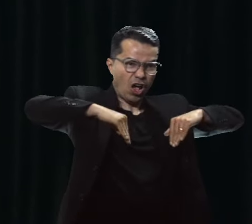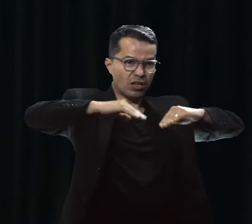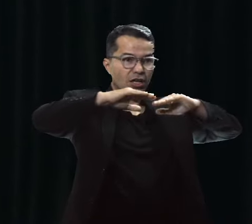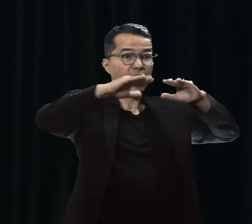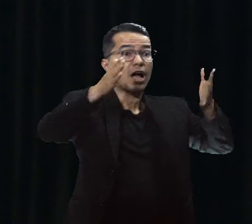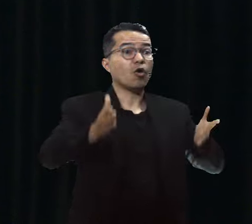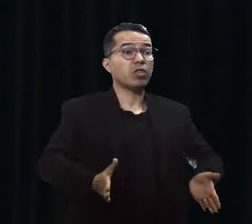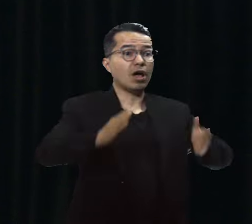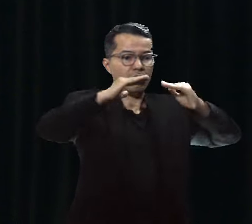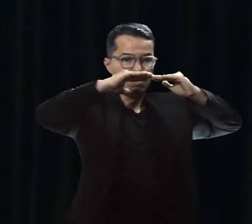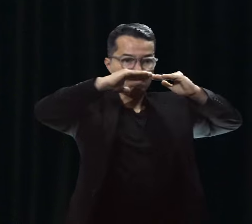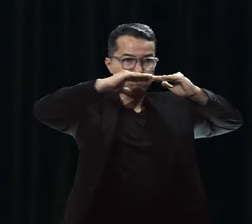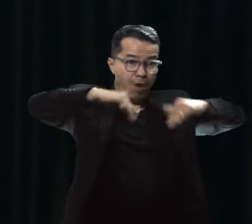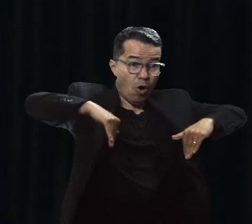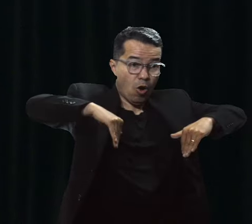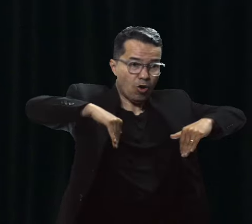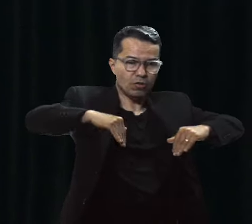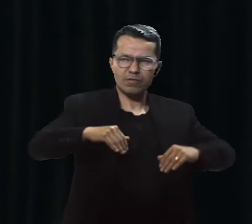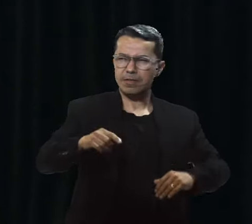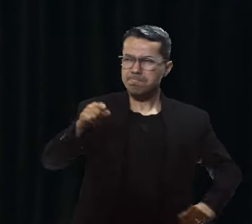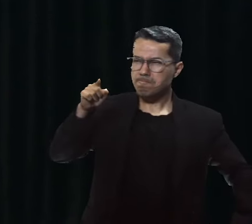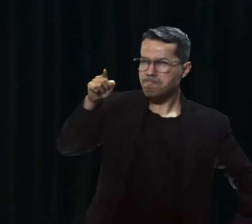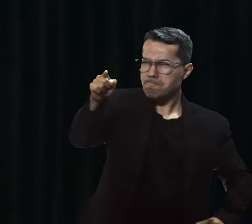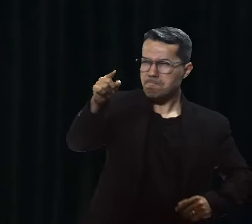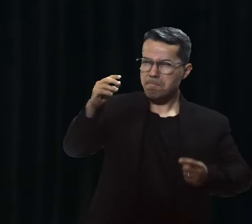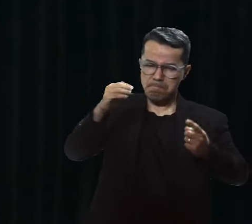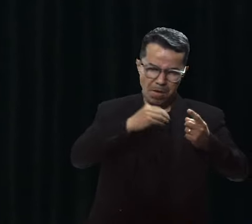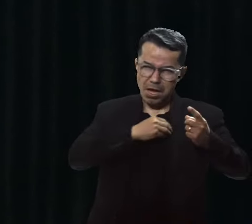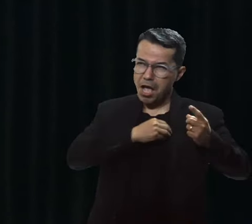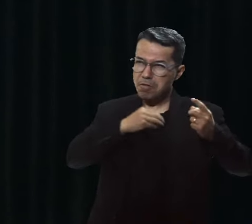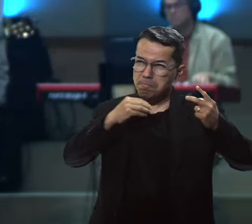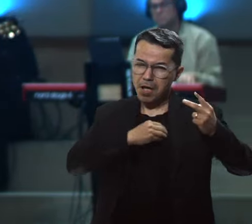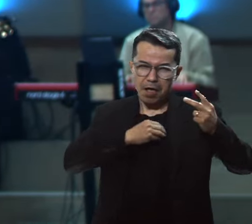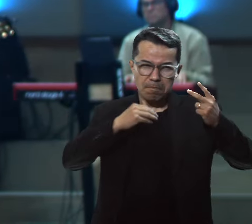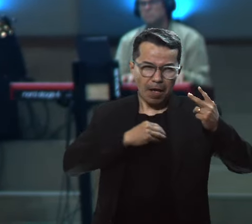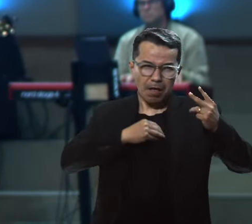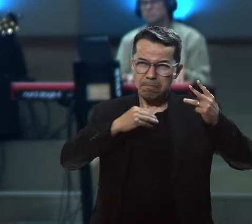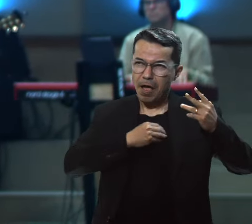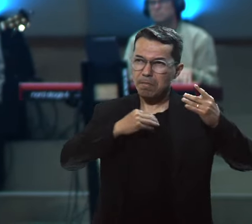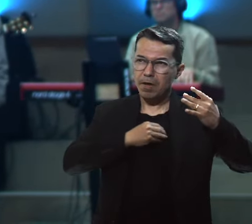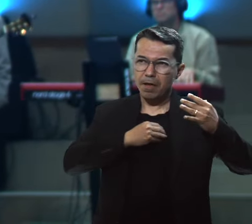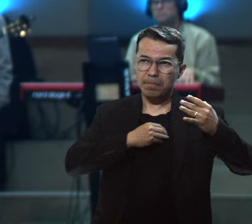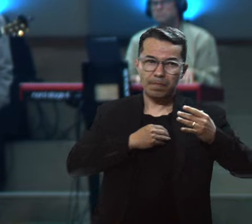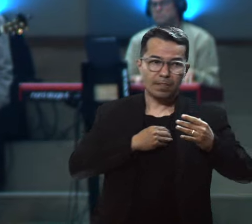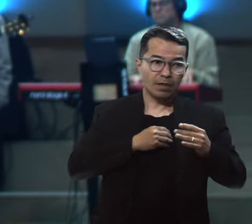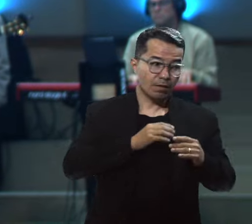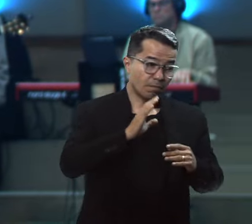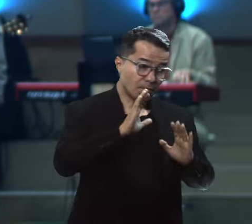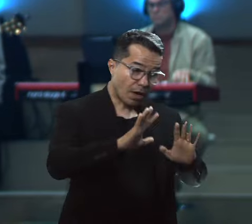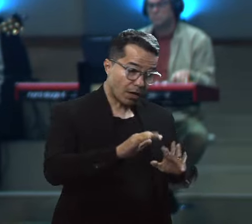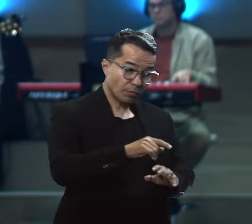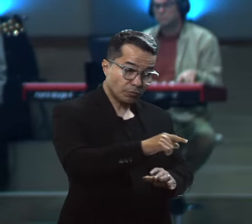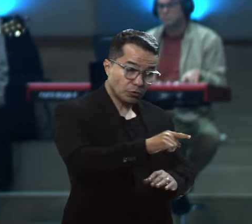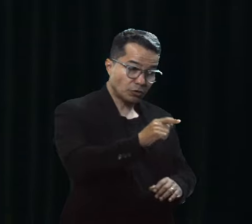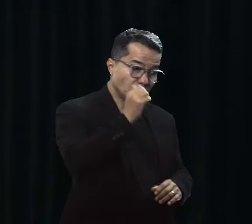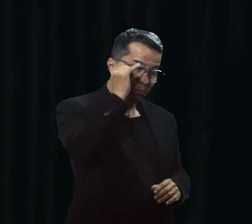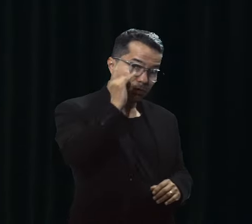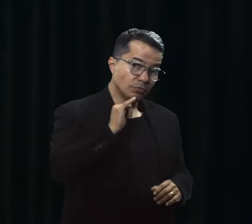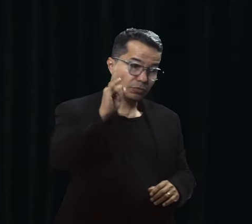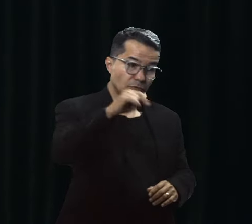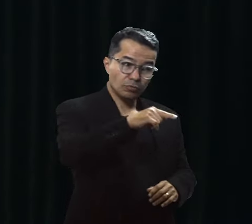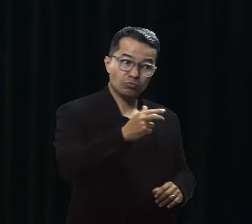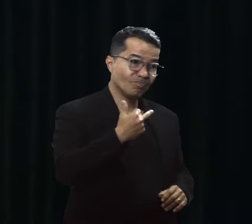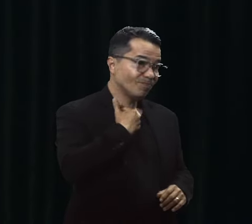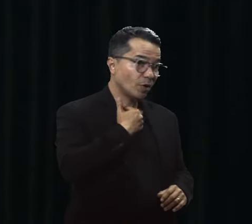achar, vai apontar, confrontar os pecados do rei. Só que você não vai beber